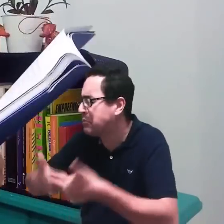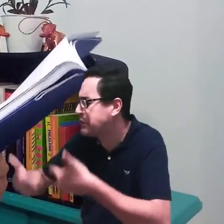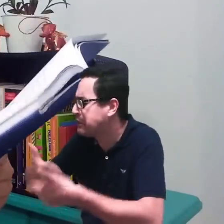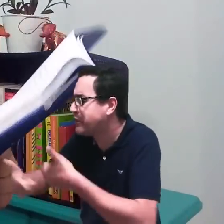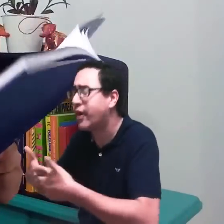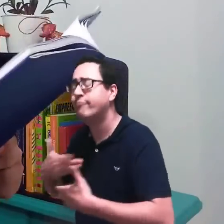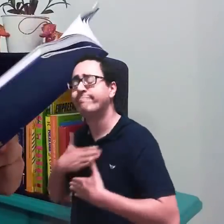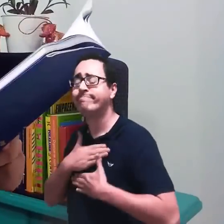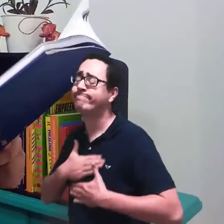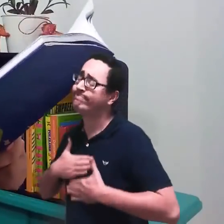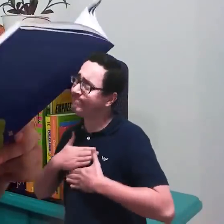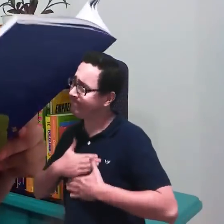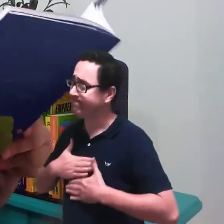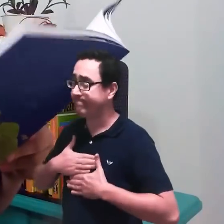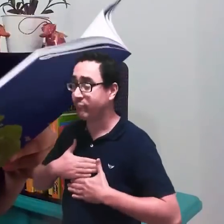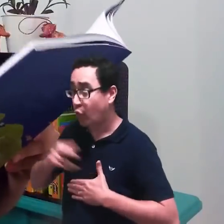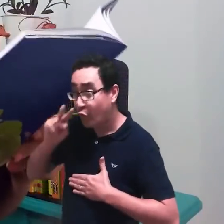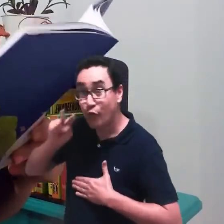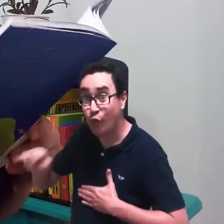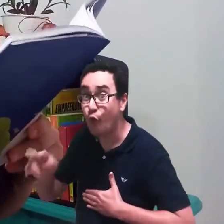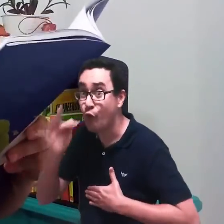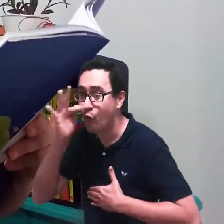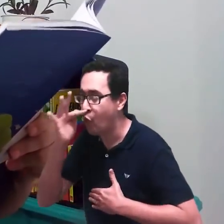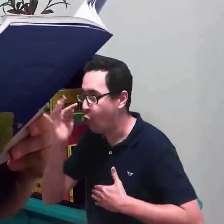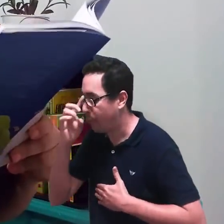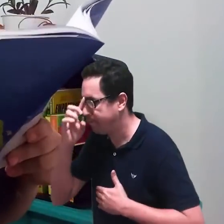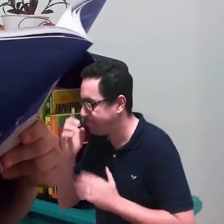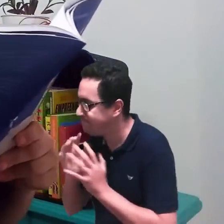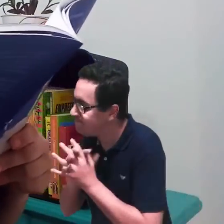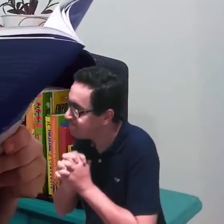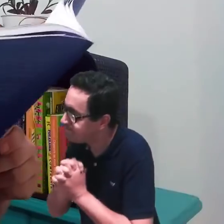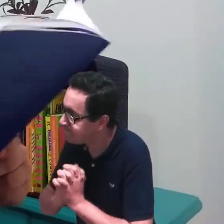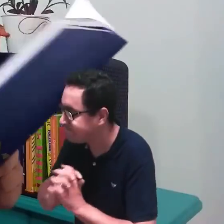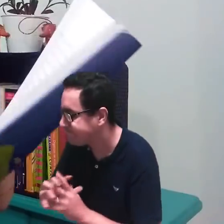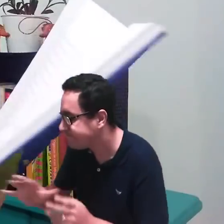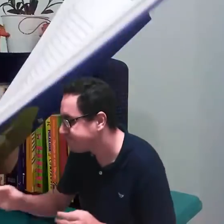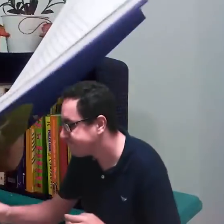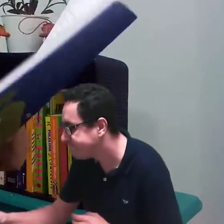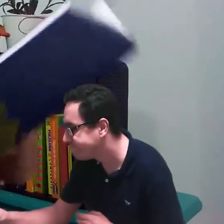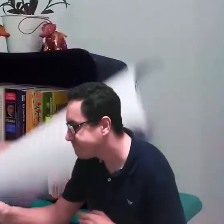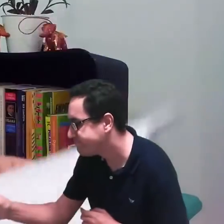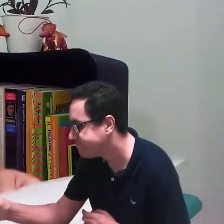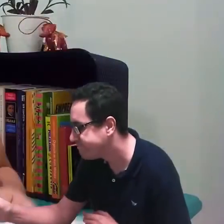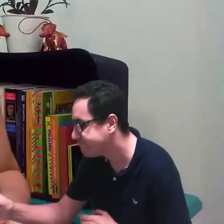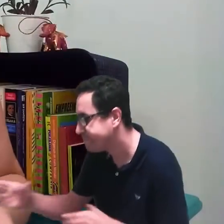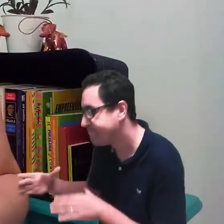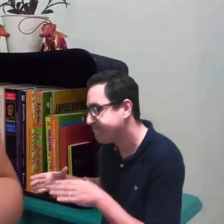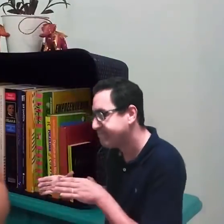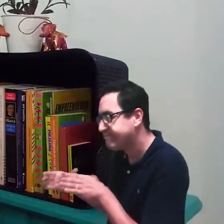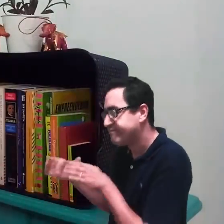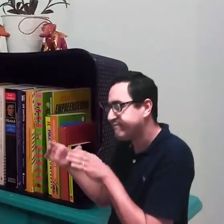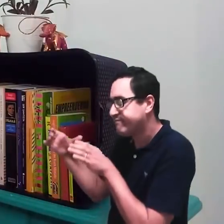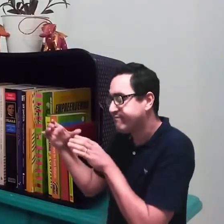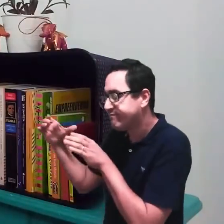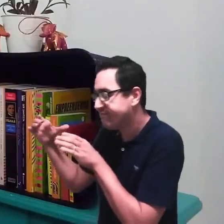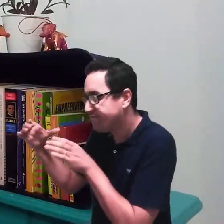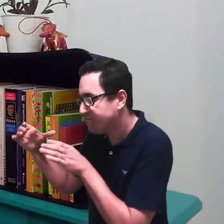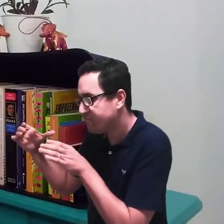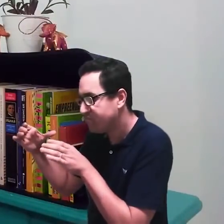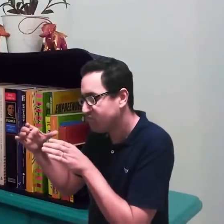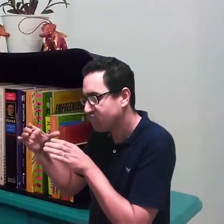pela última vez e se preparava para colocá-la sob a redoma, sentiu que tinha vontade de